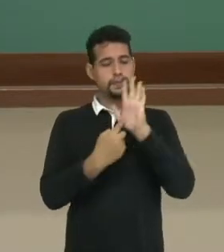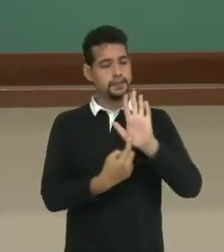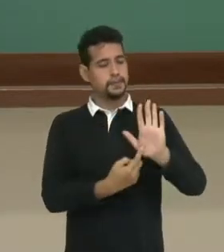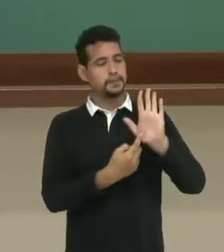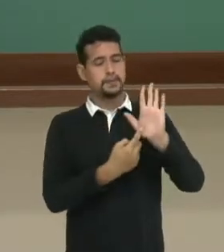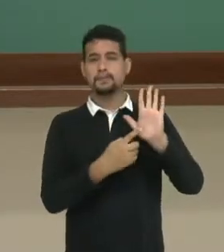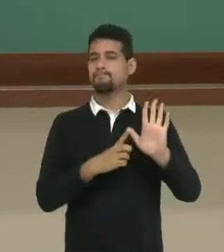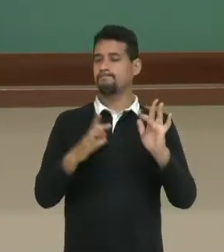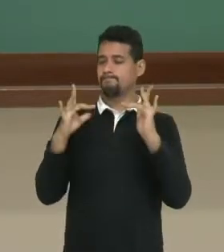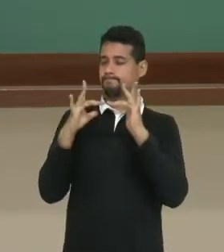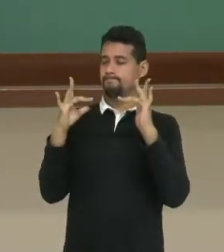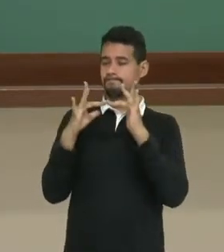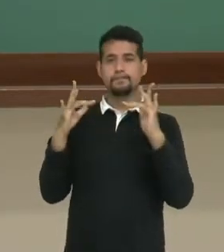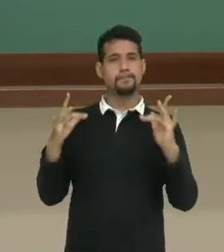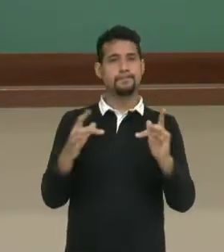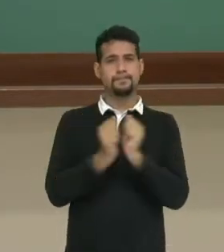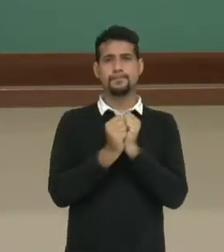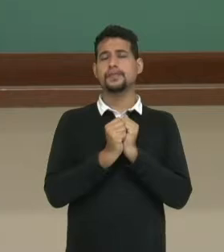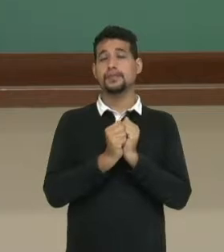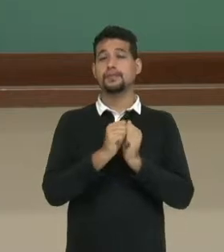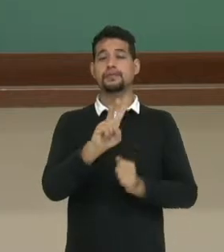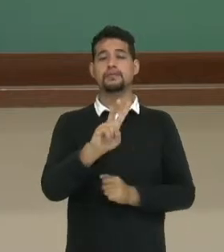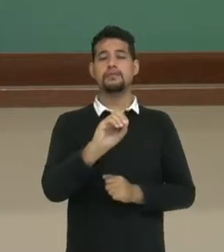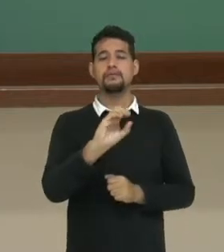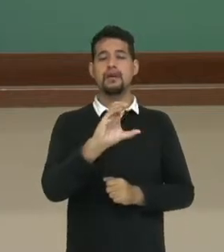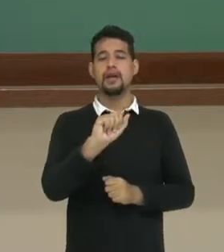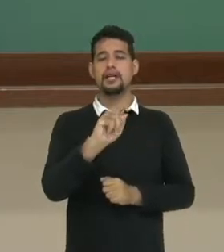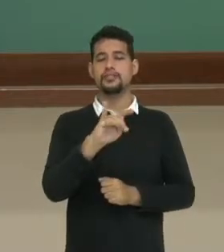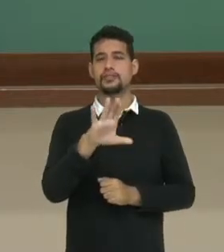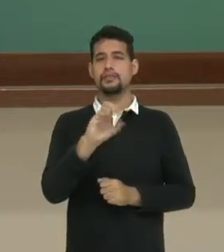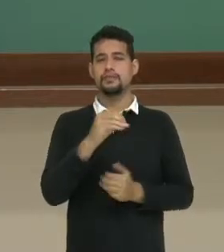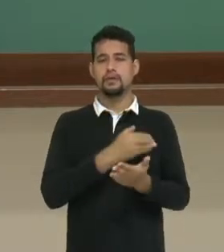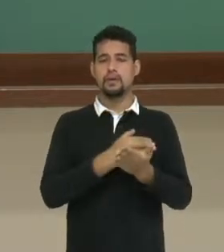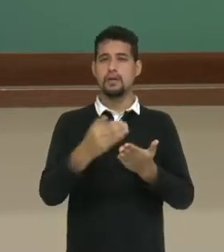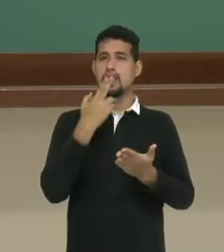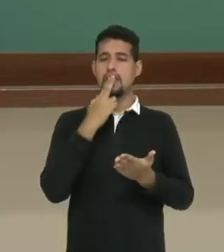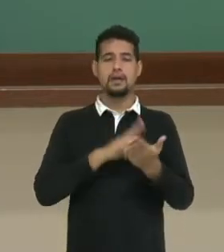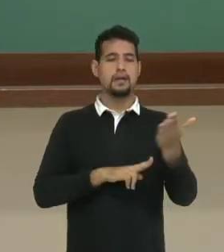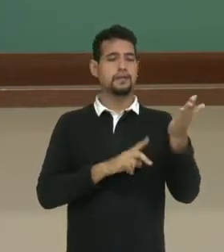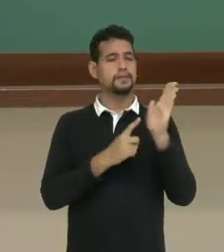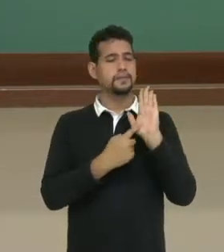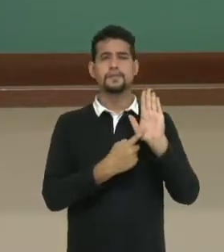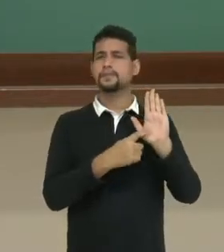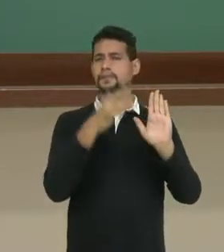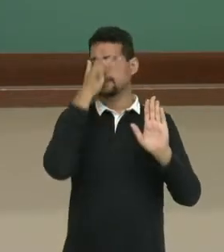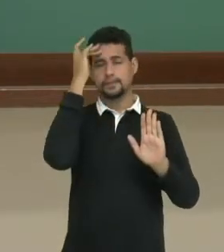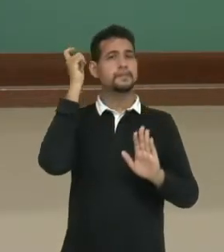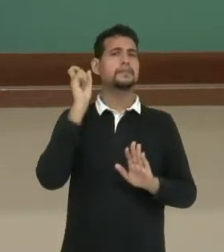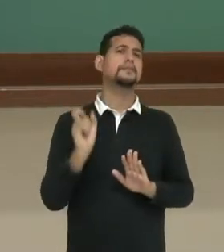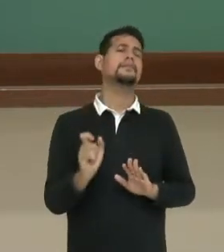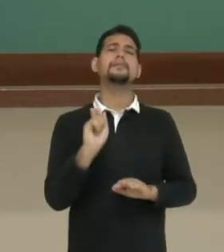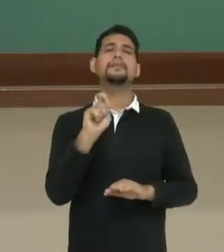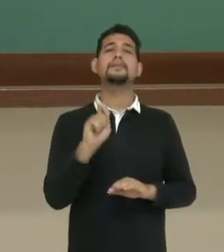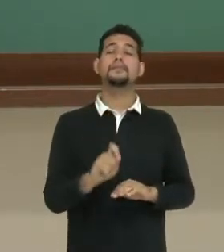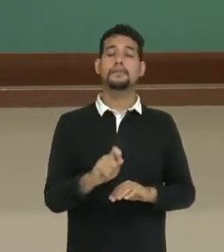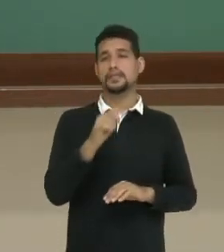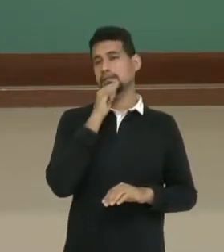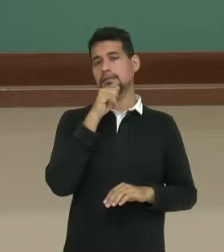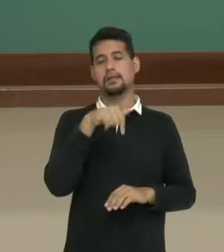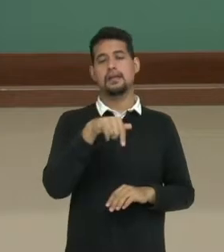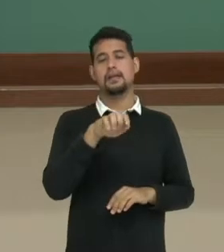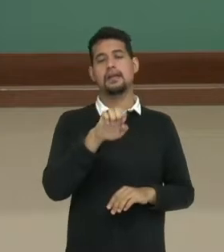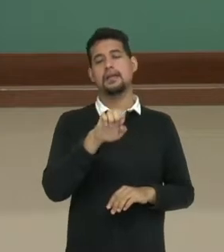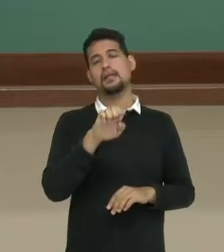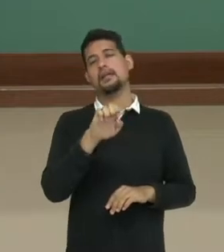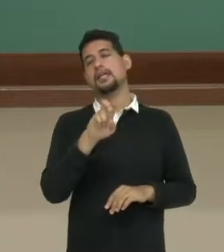essa intimidade. No vocativo, que é no início da carta, eu posso me referir a essa pessoa como querido fulano de